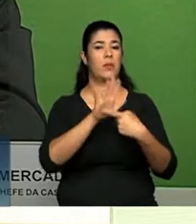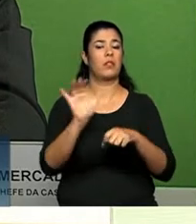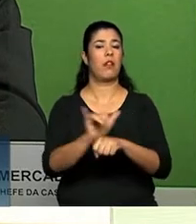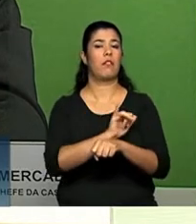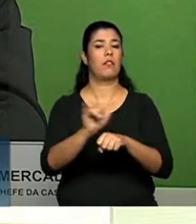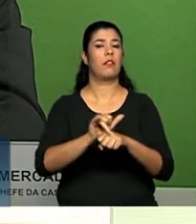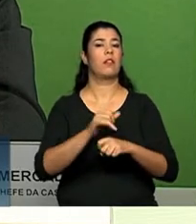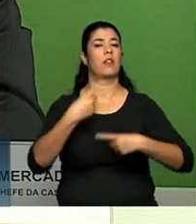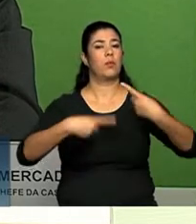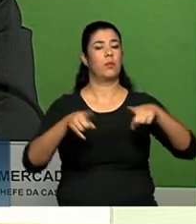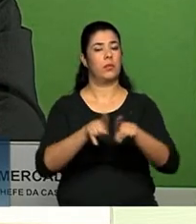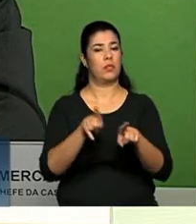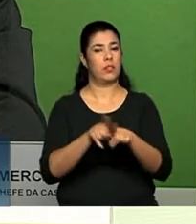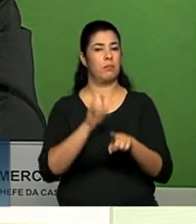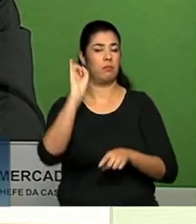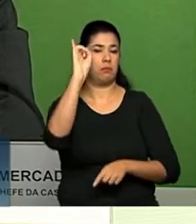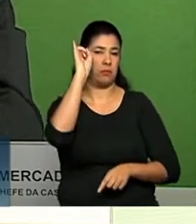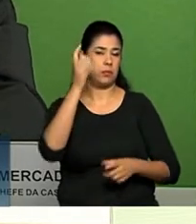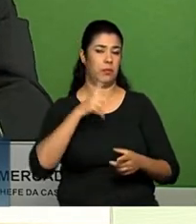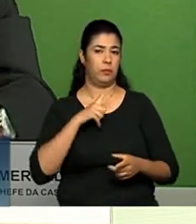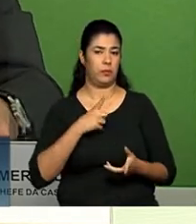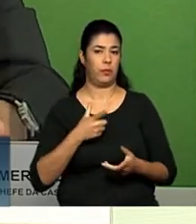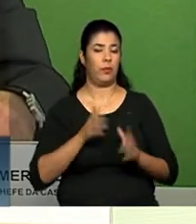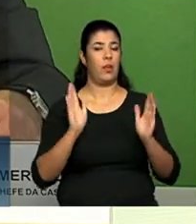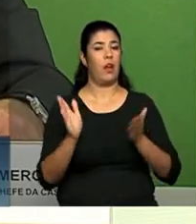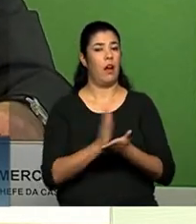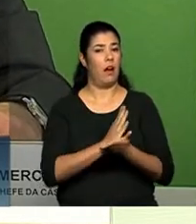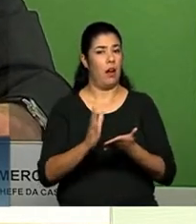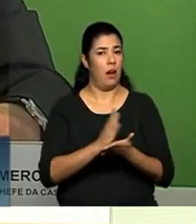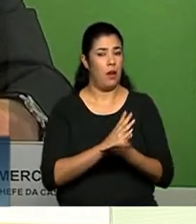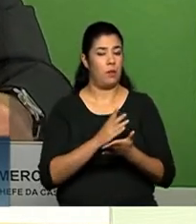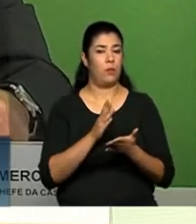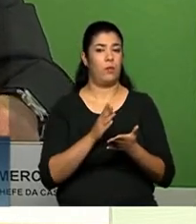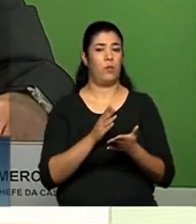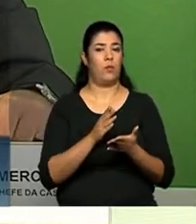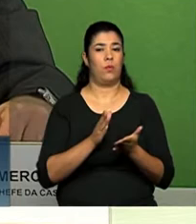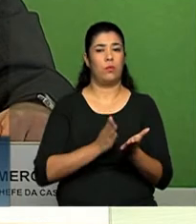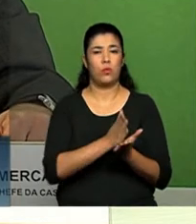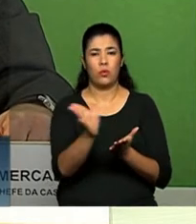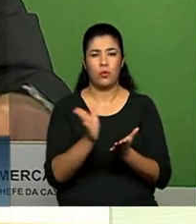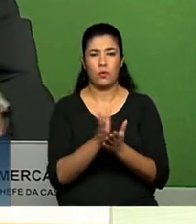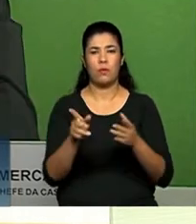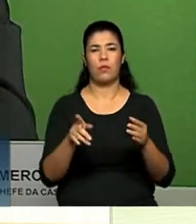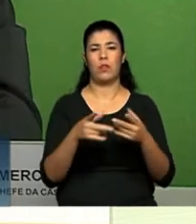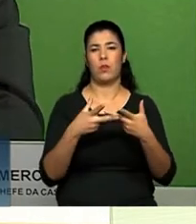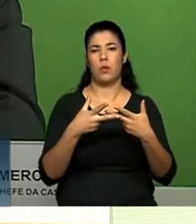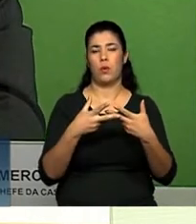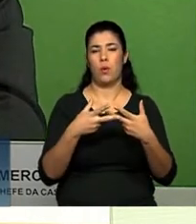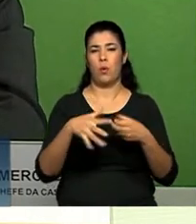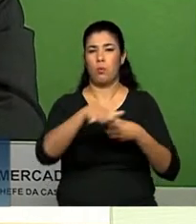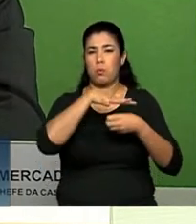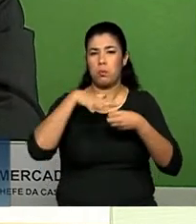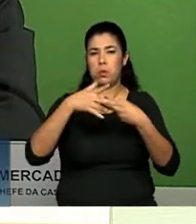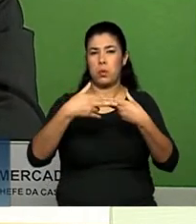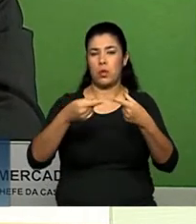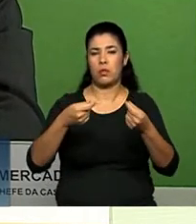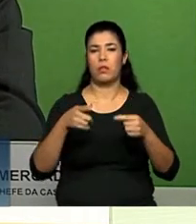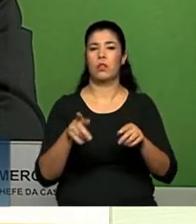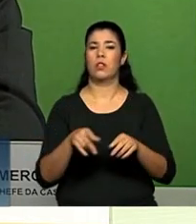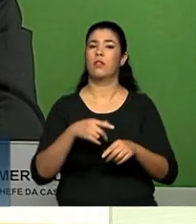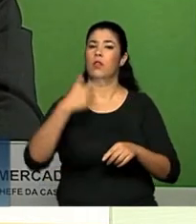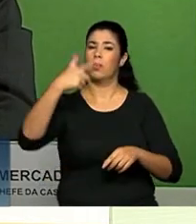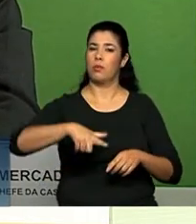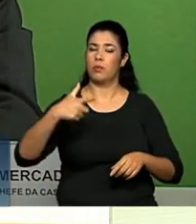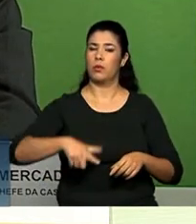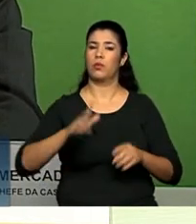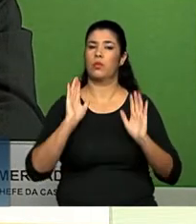medidas. Nós estamos corrigindo algumas distorções, alguns excessos. Eu vou repetir alguns